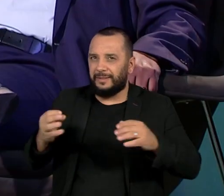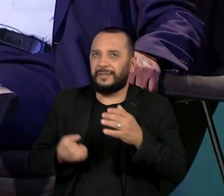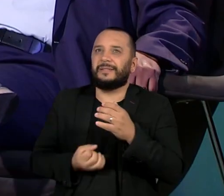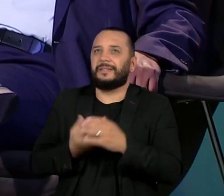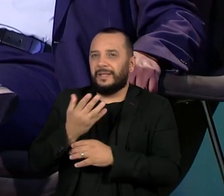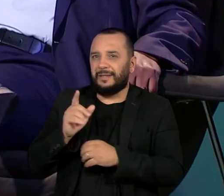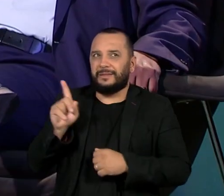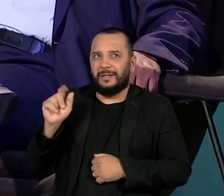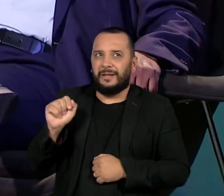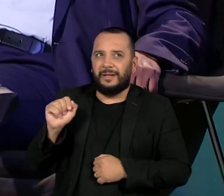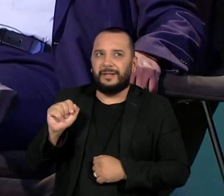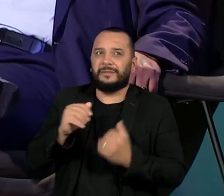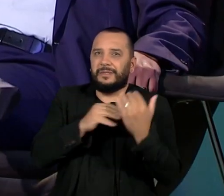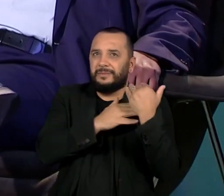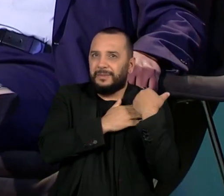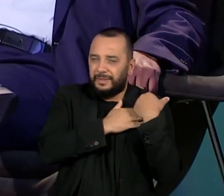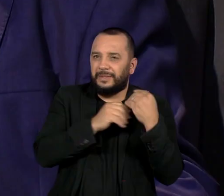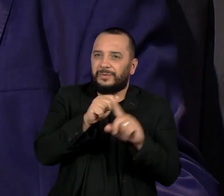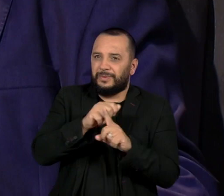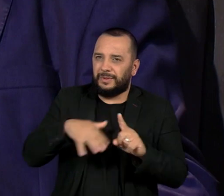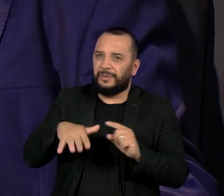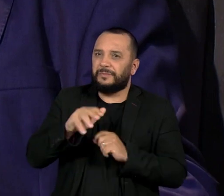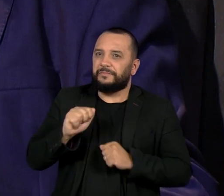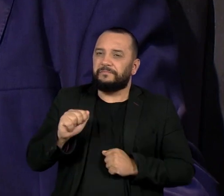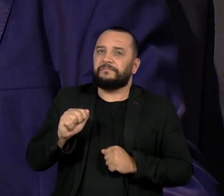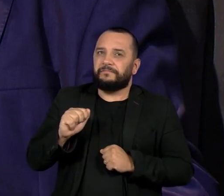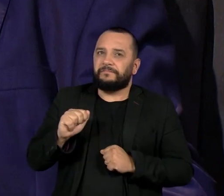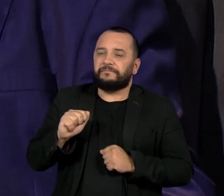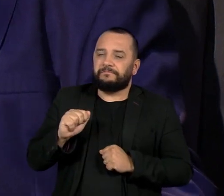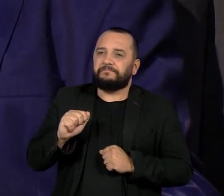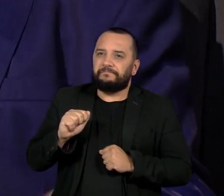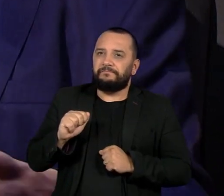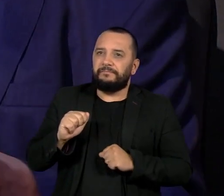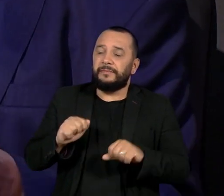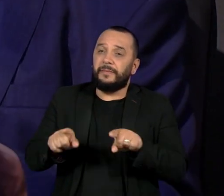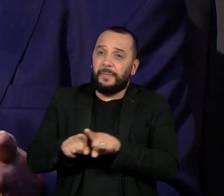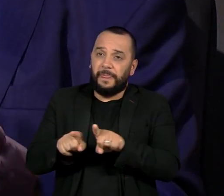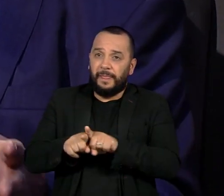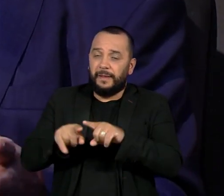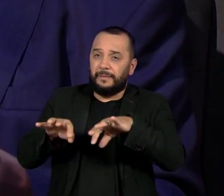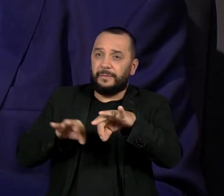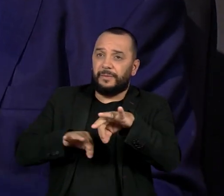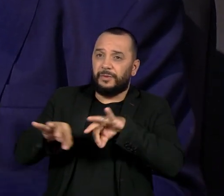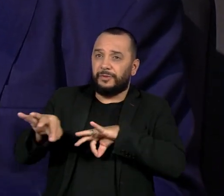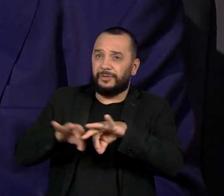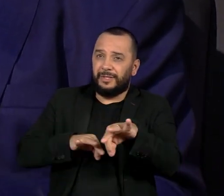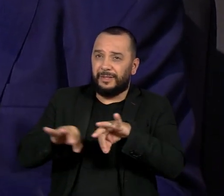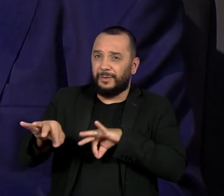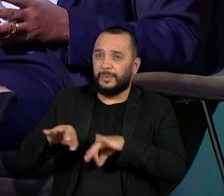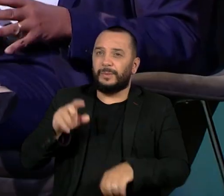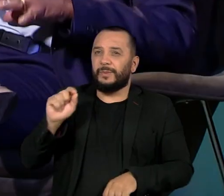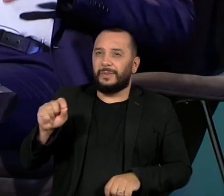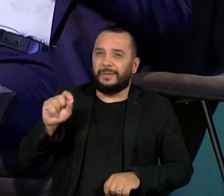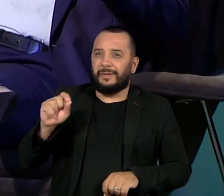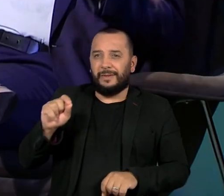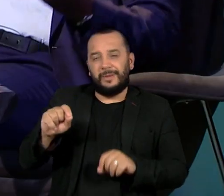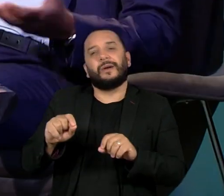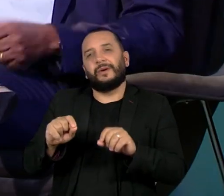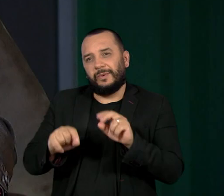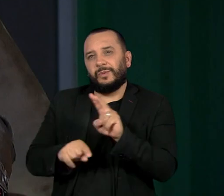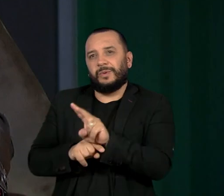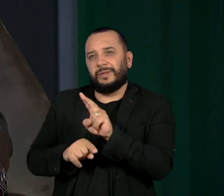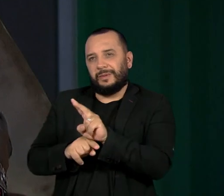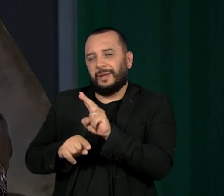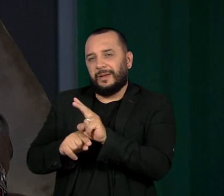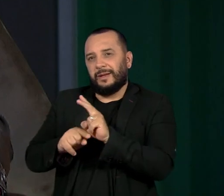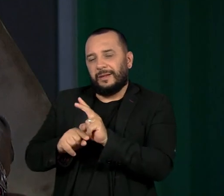desenvolvidos de responsabilidade social. Isso vai desde projetos relacionados ao cuidado no entorno